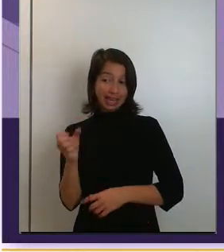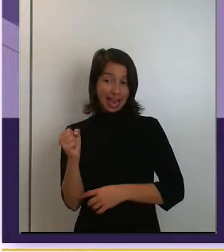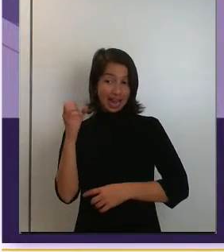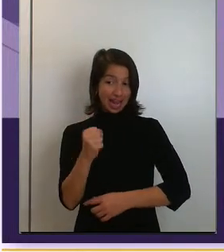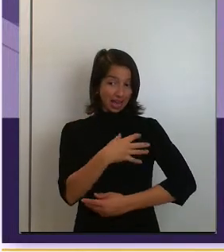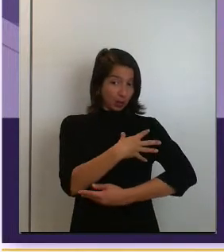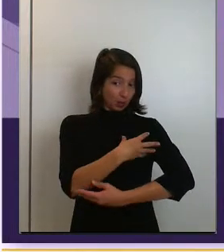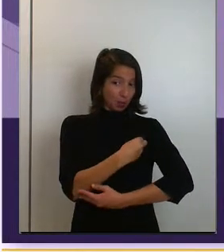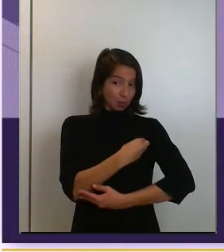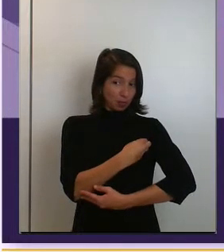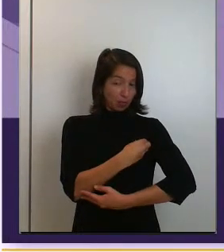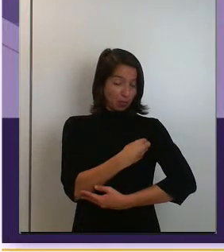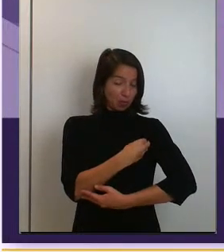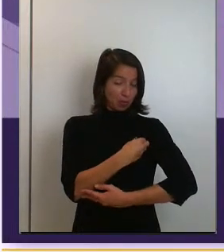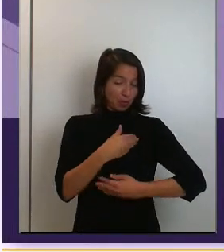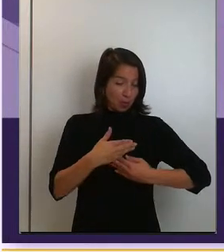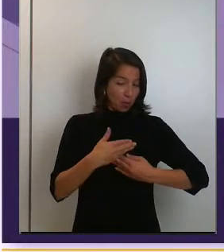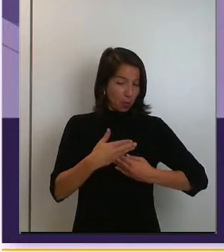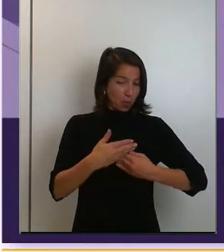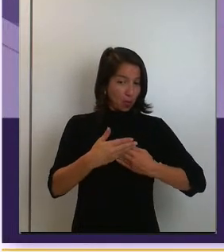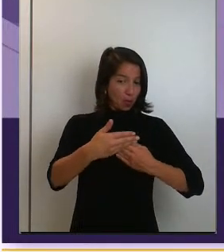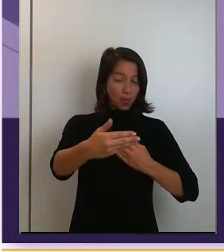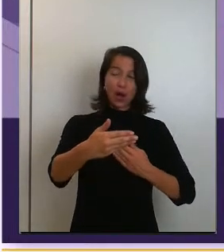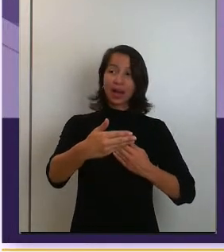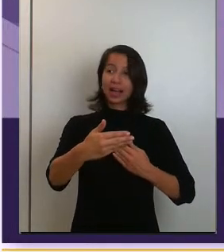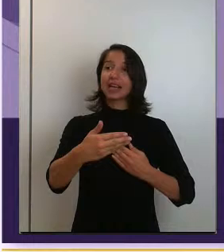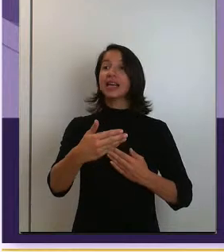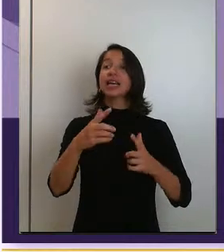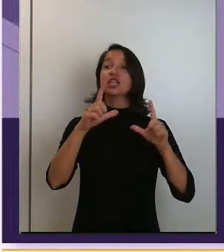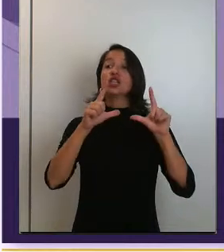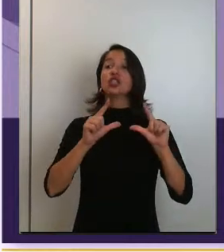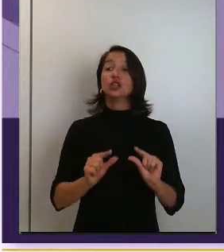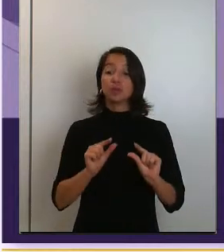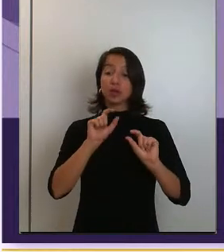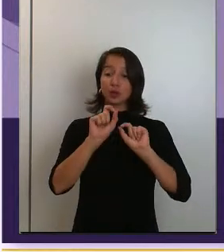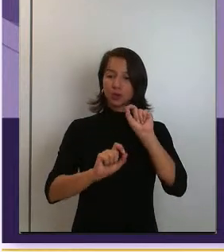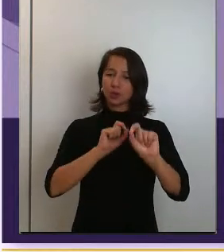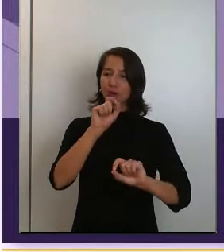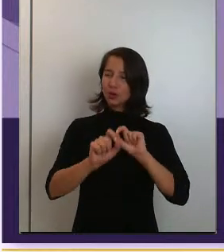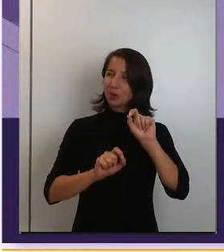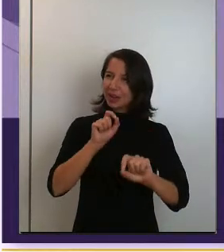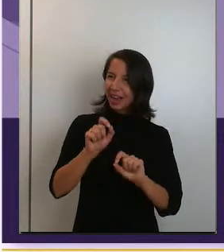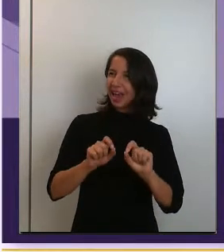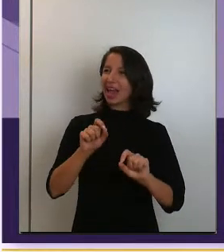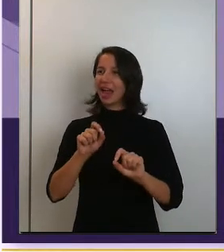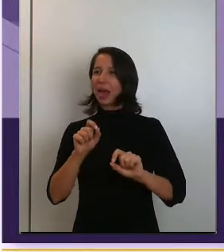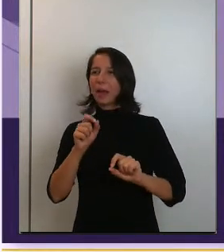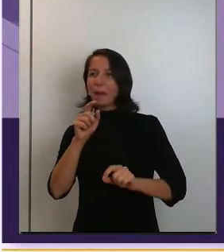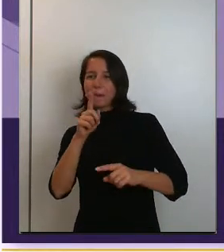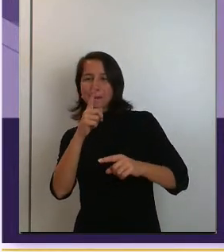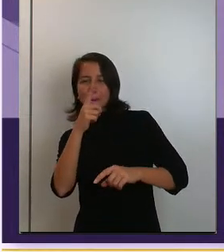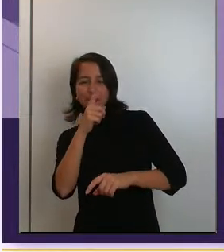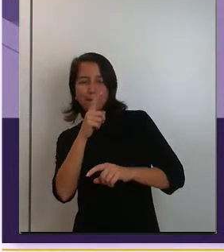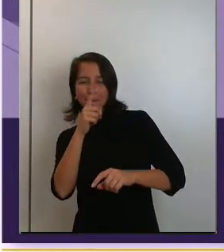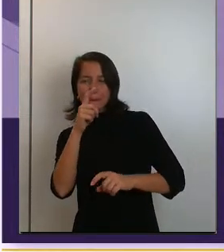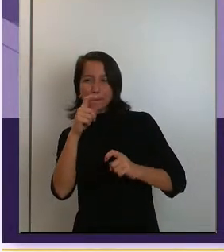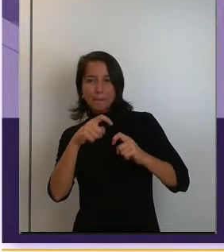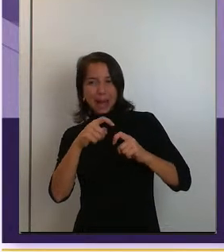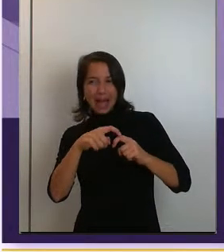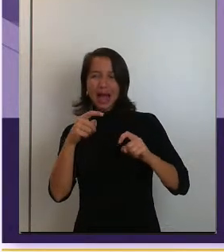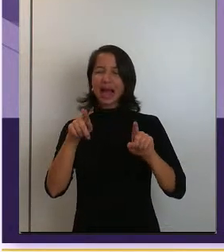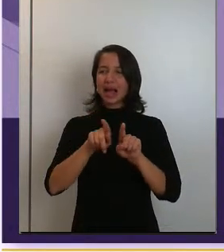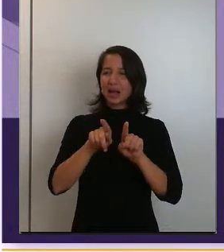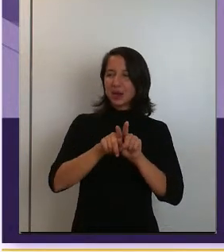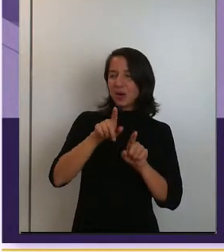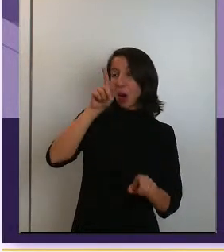de adoecimento por infecções. Enfim, é um conjunto de benefícios, assim, que extrapola só a questão saúde, né?